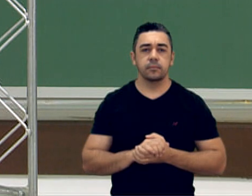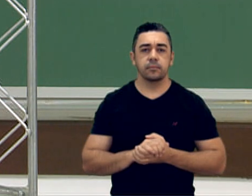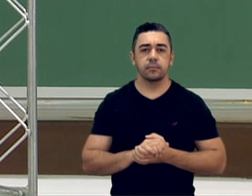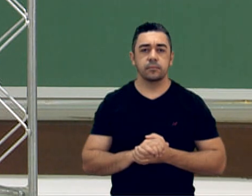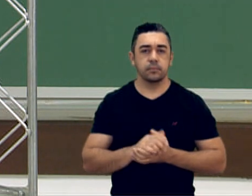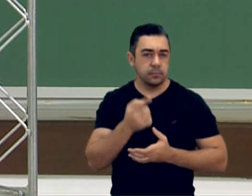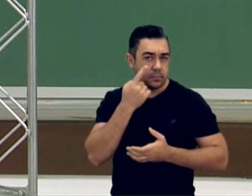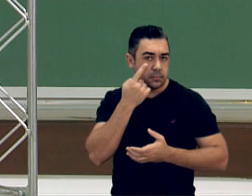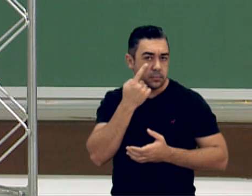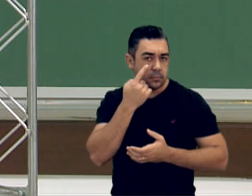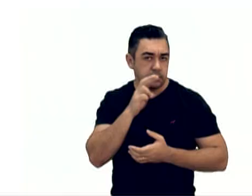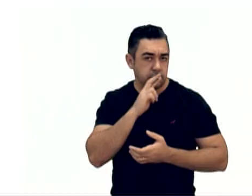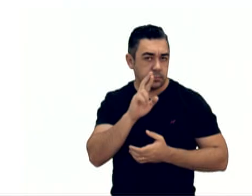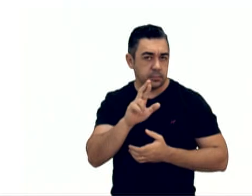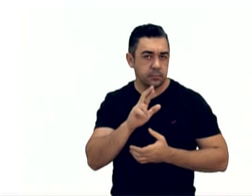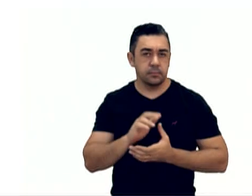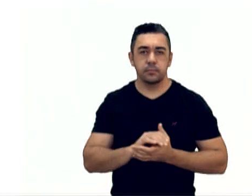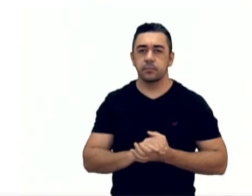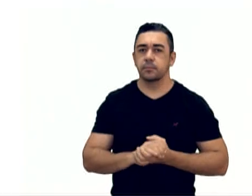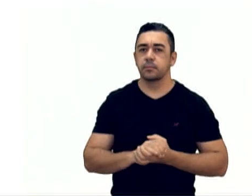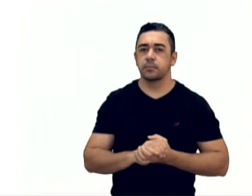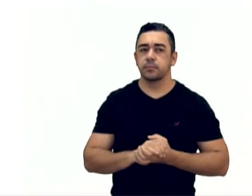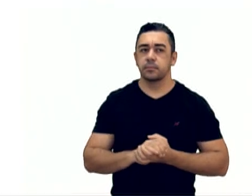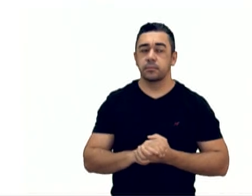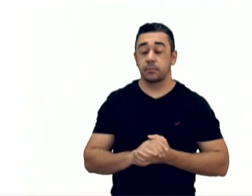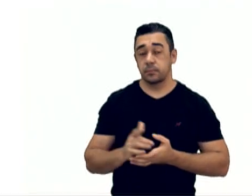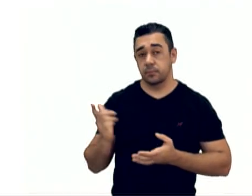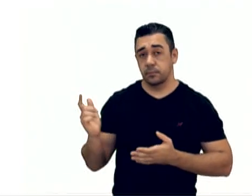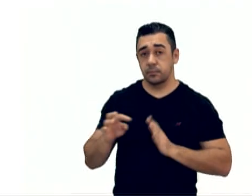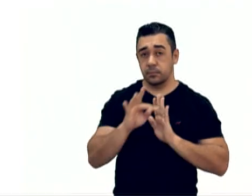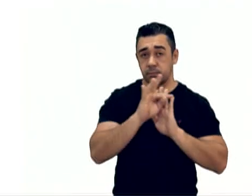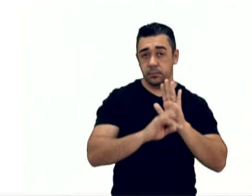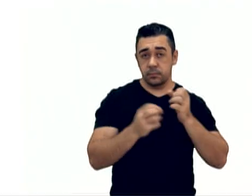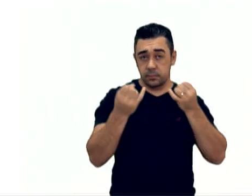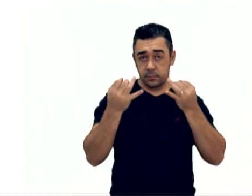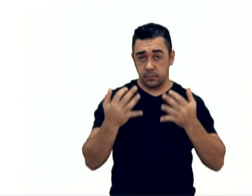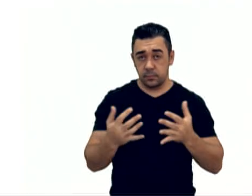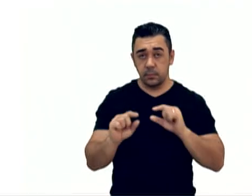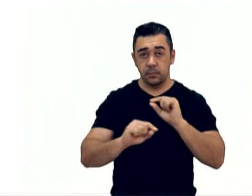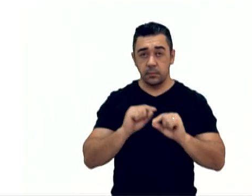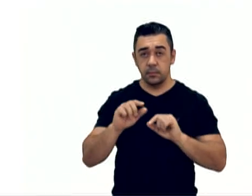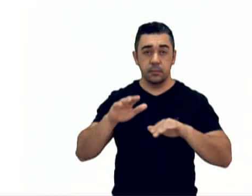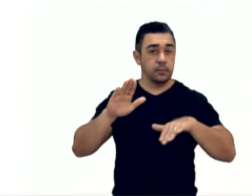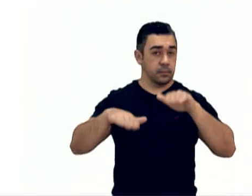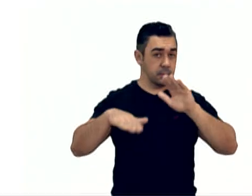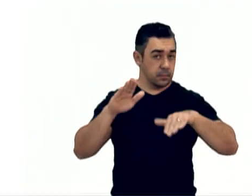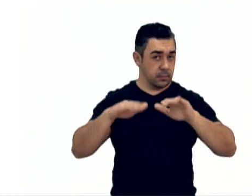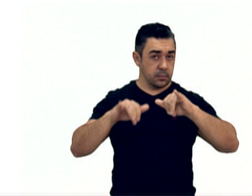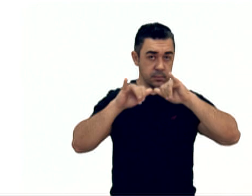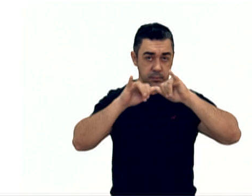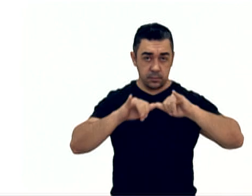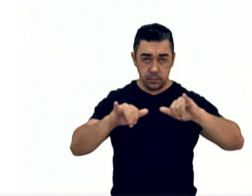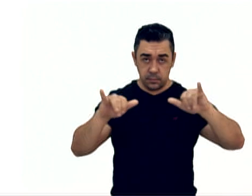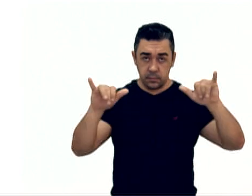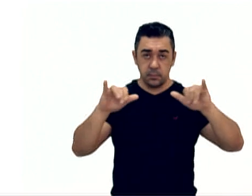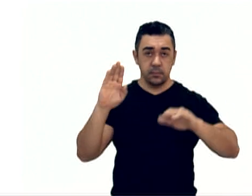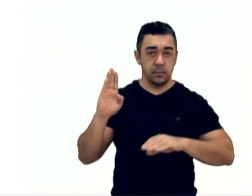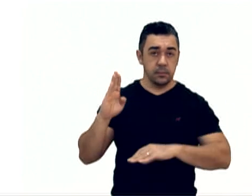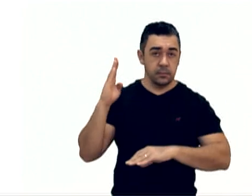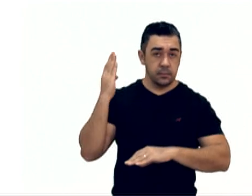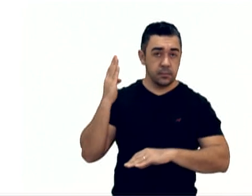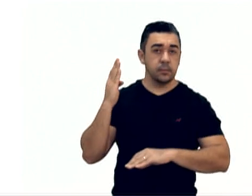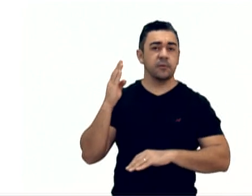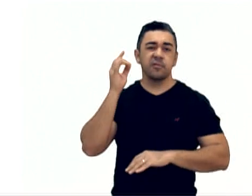Let's check. Então, o texto diz que algumas fake news, algumas notícias falsas, elas